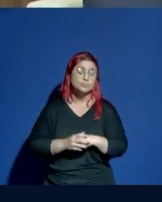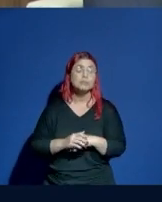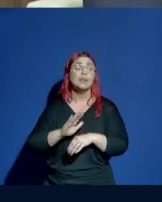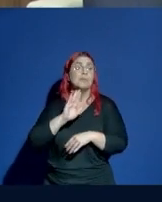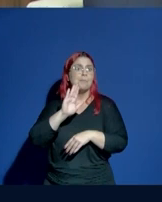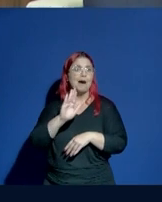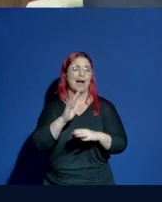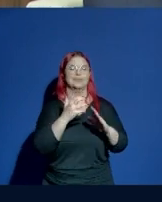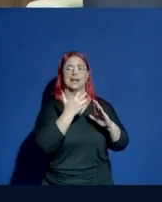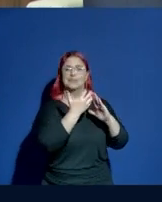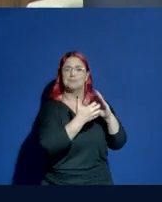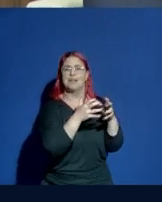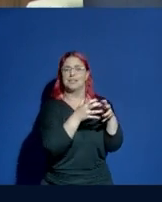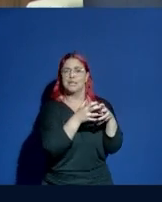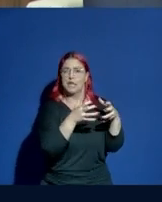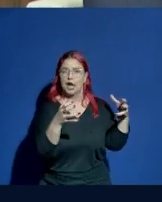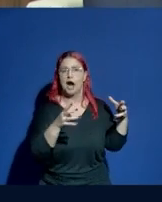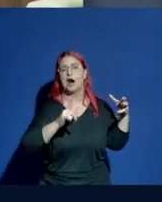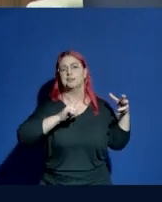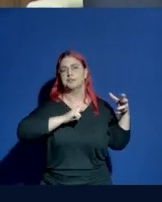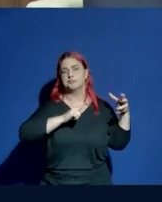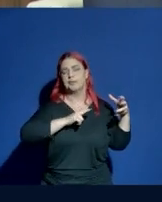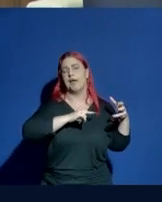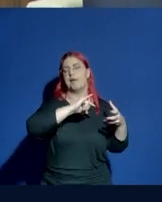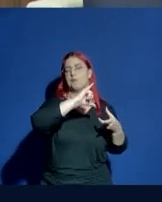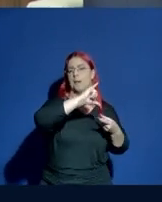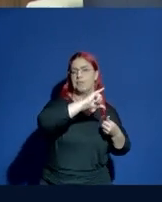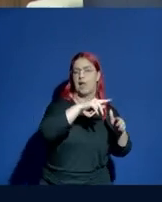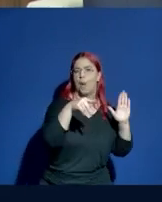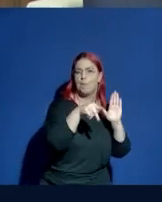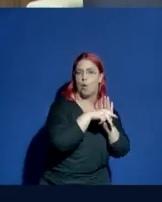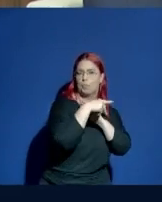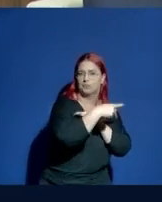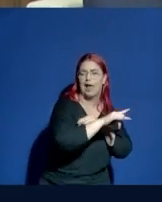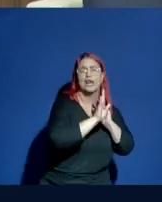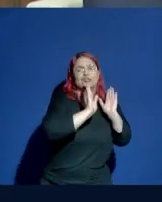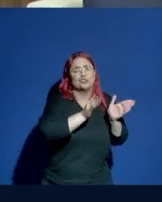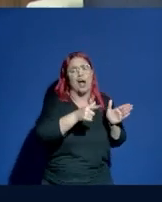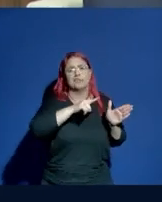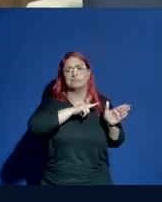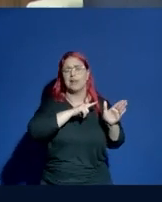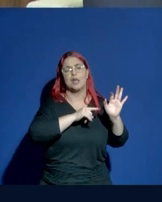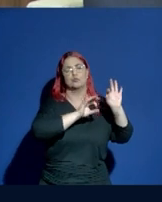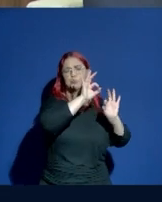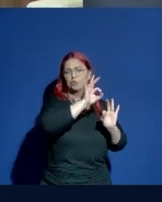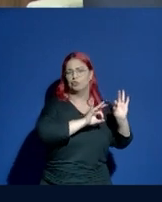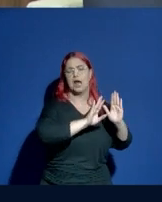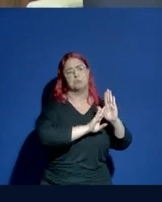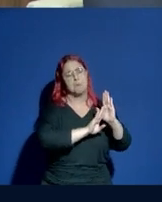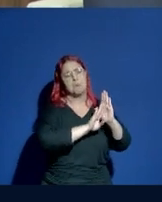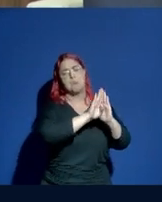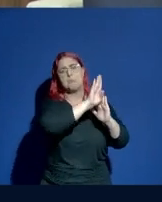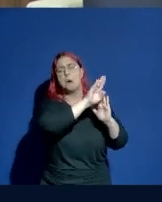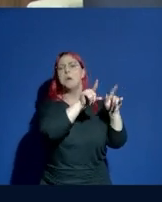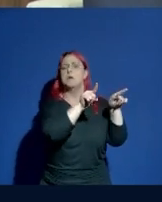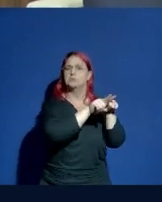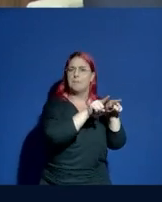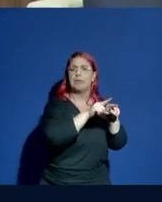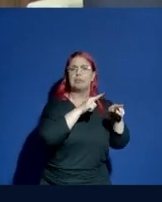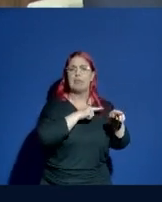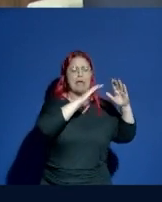as grandes indústrias que já tem o seu cabelo se já estava no programa dela de crescimento é portos